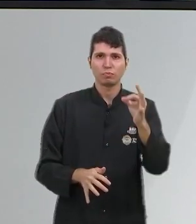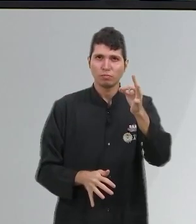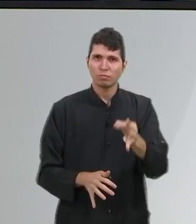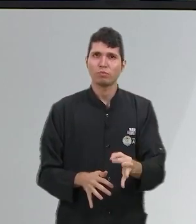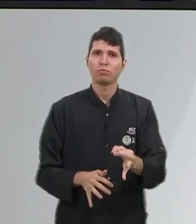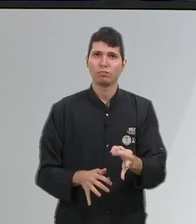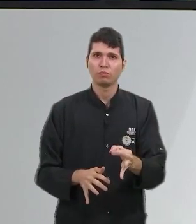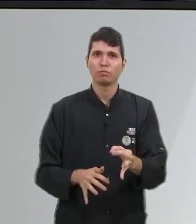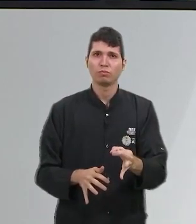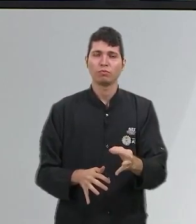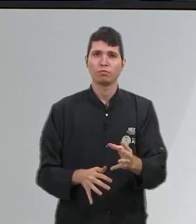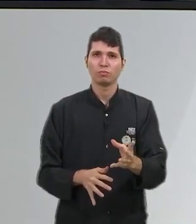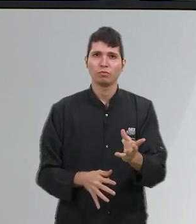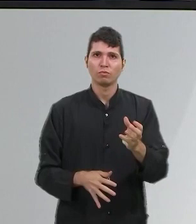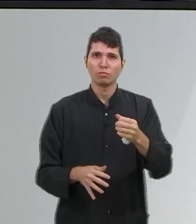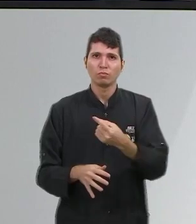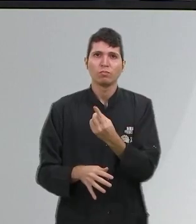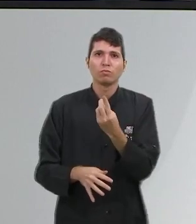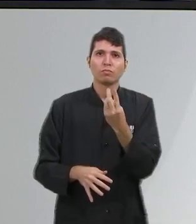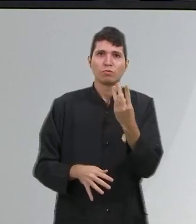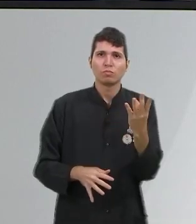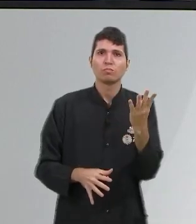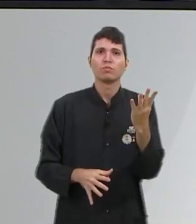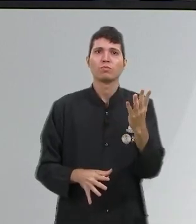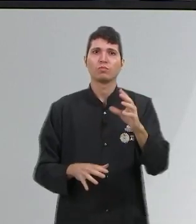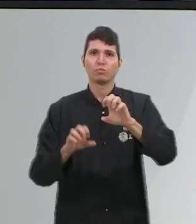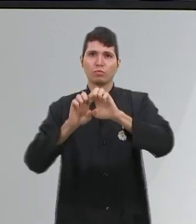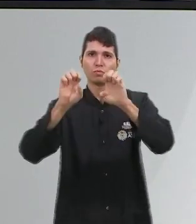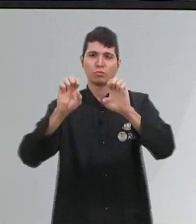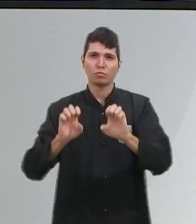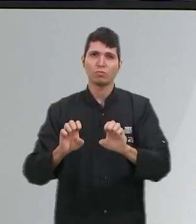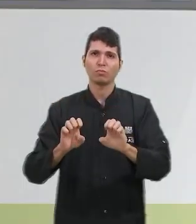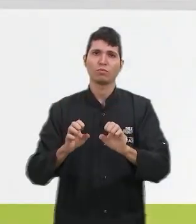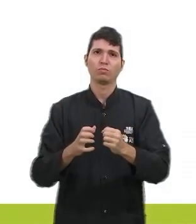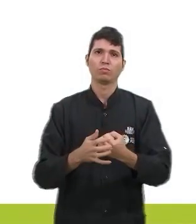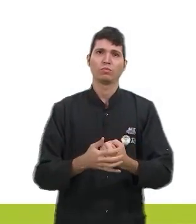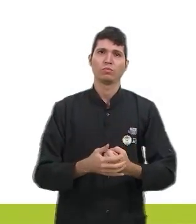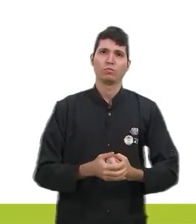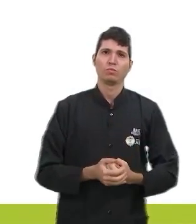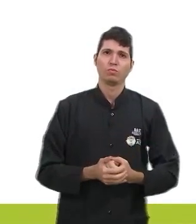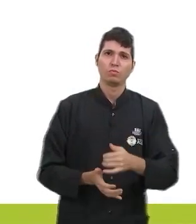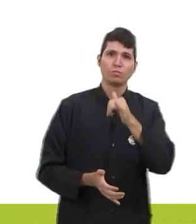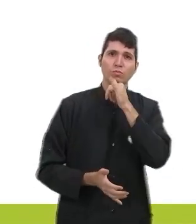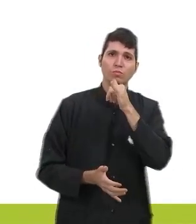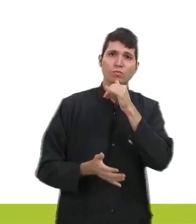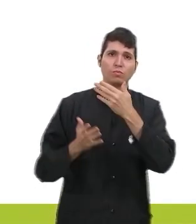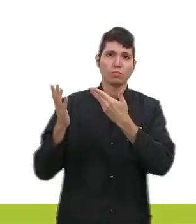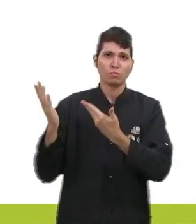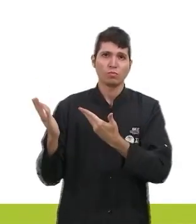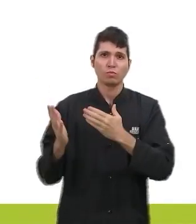exata de elementos que aparecem na estrutura, tá? Um exemplo que eu coloquei aqui para vocês é o